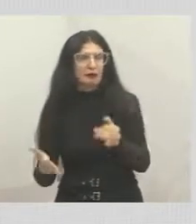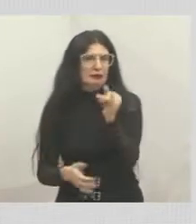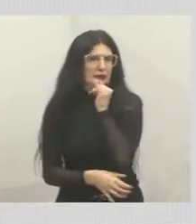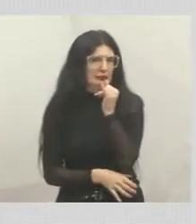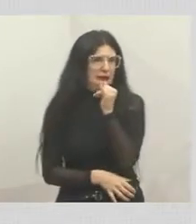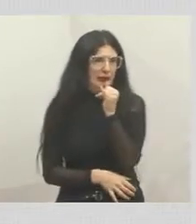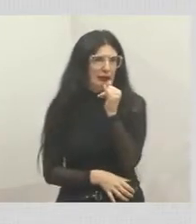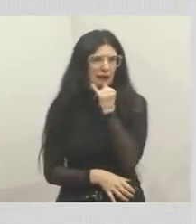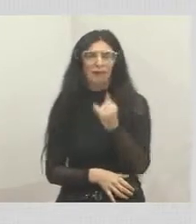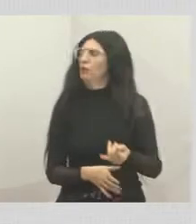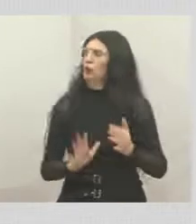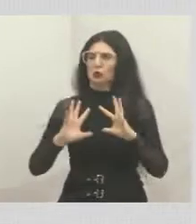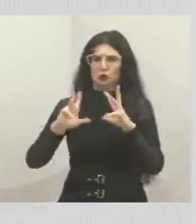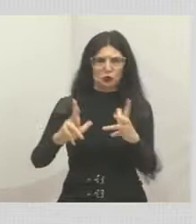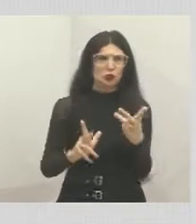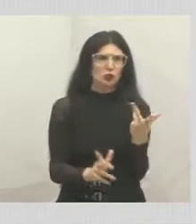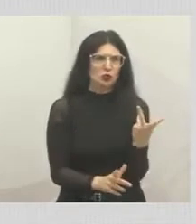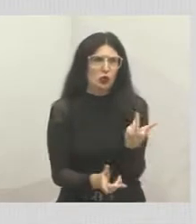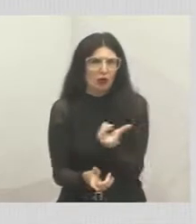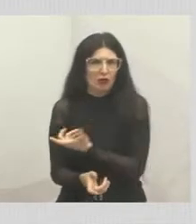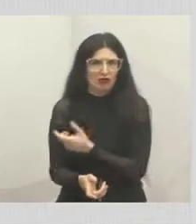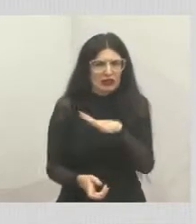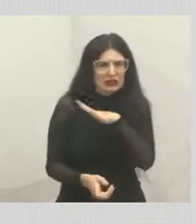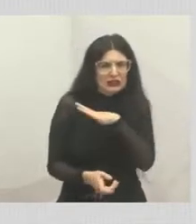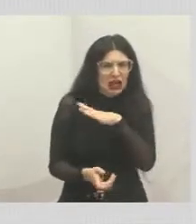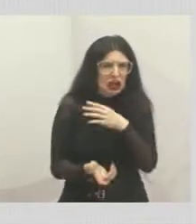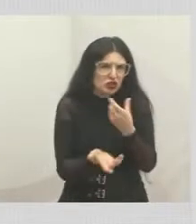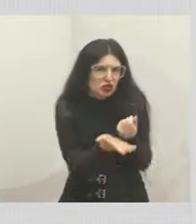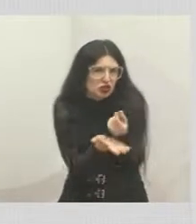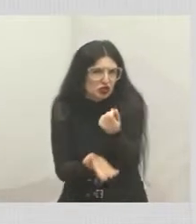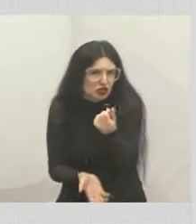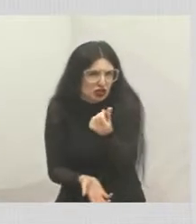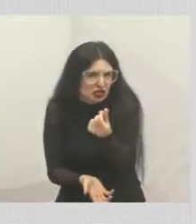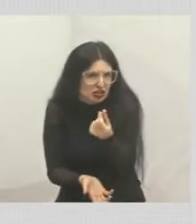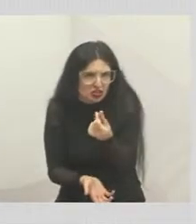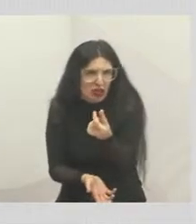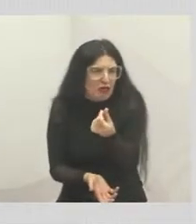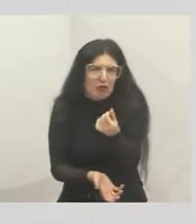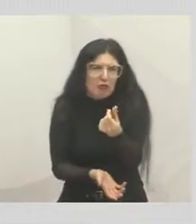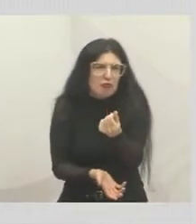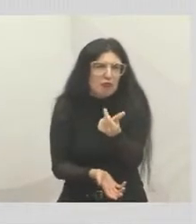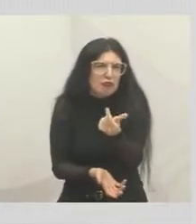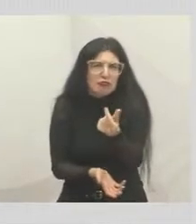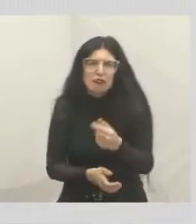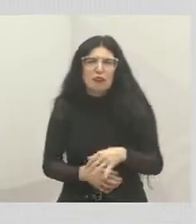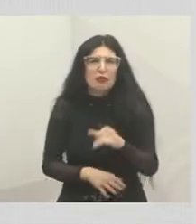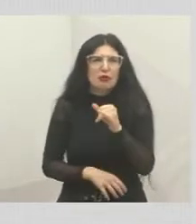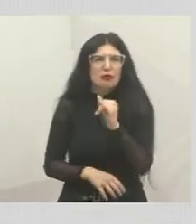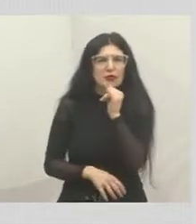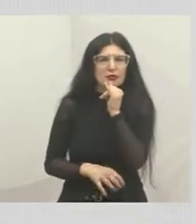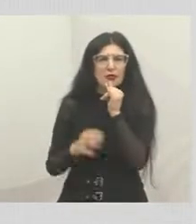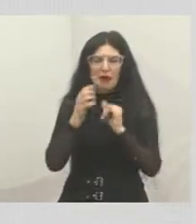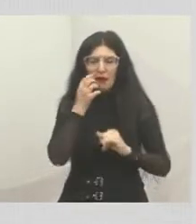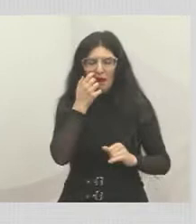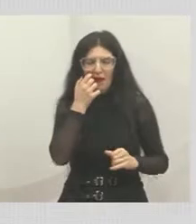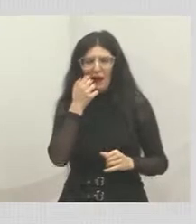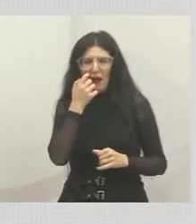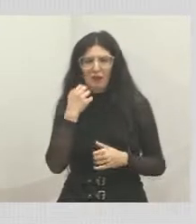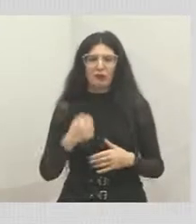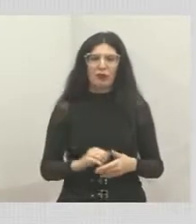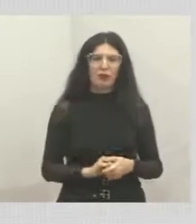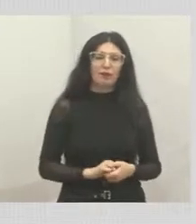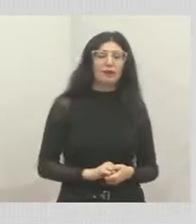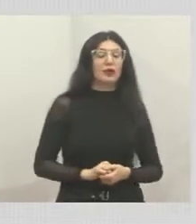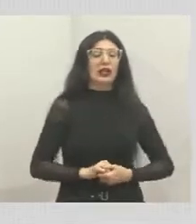exemplo as aplicações financeiras do município, né, onde engloba aqui as autarquias, fundações e